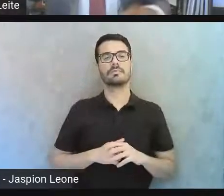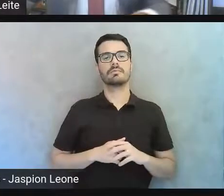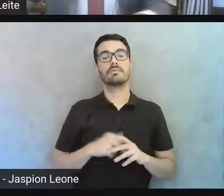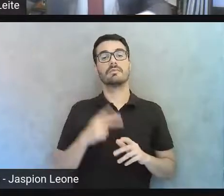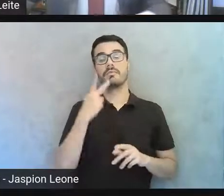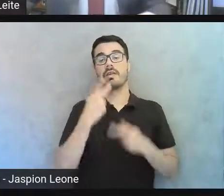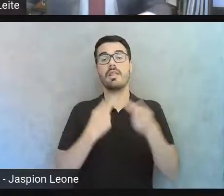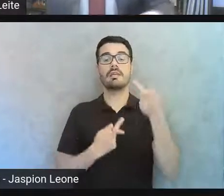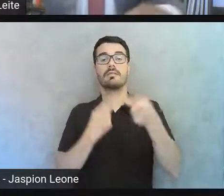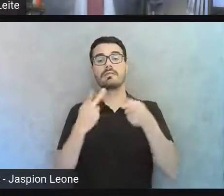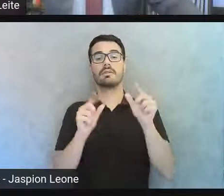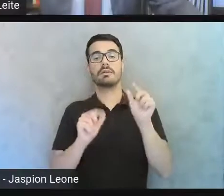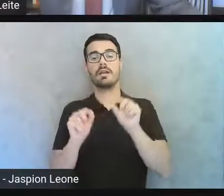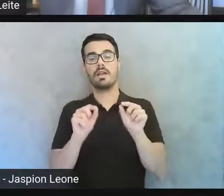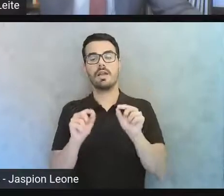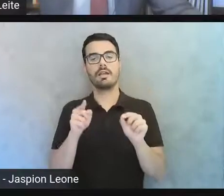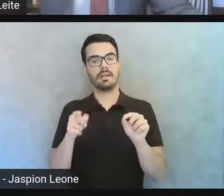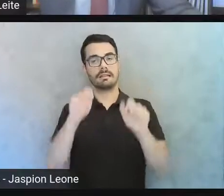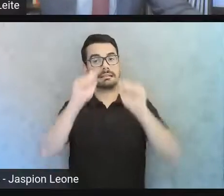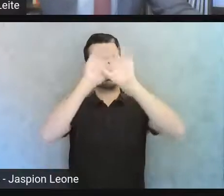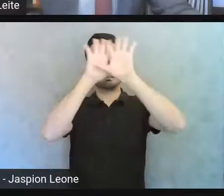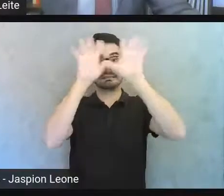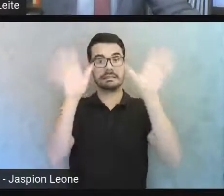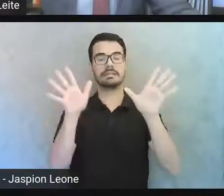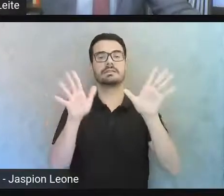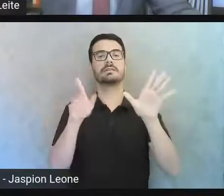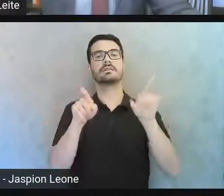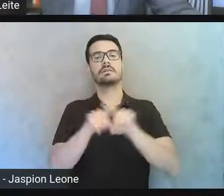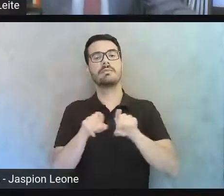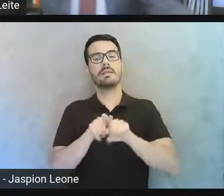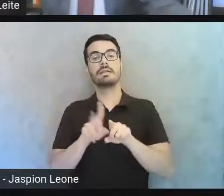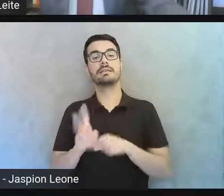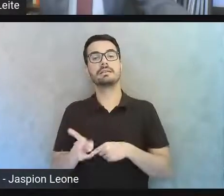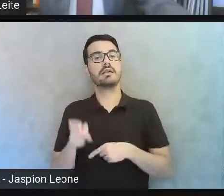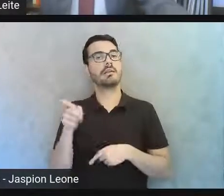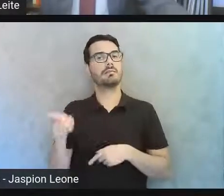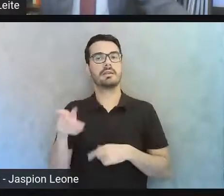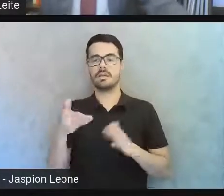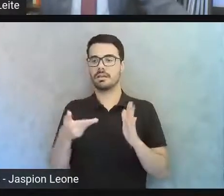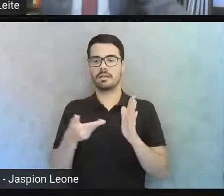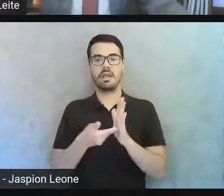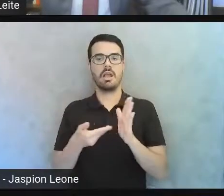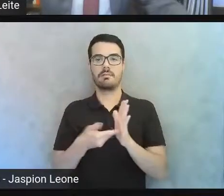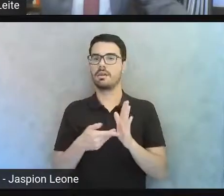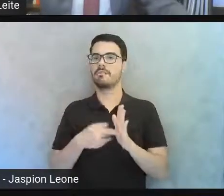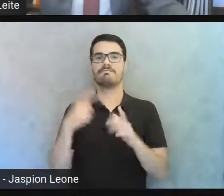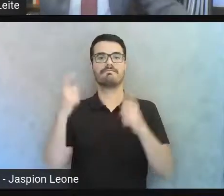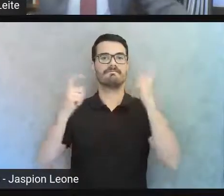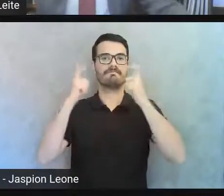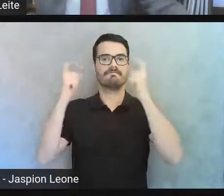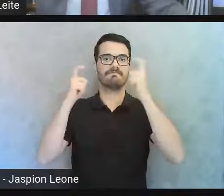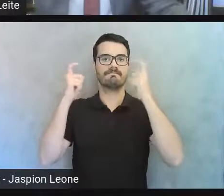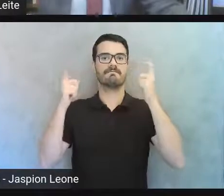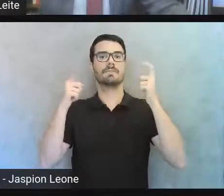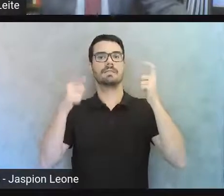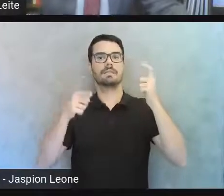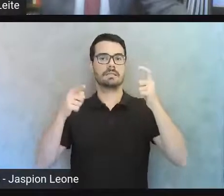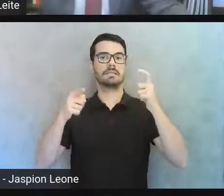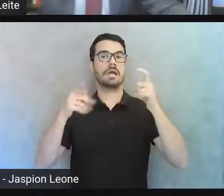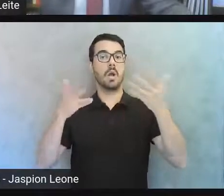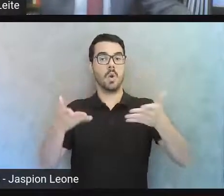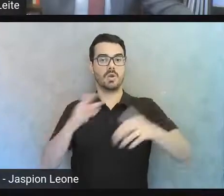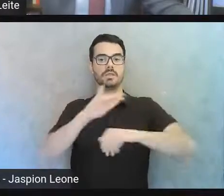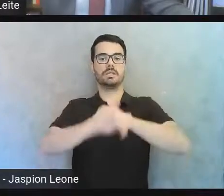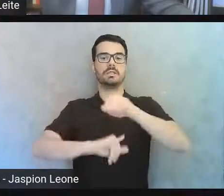dizendo que nessa mesma linha da transparência sempre foi uma preocupação da Câmara dos Deputados, a partir da